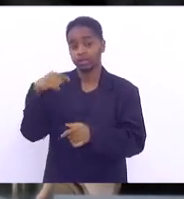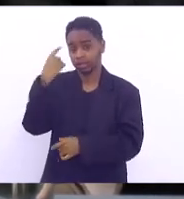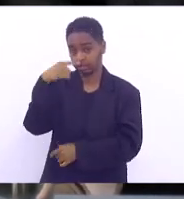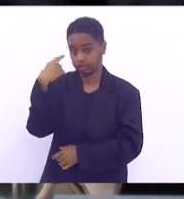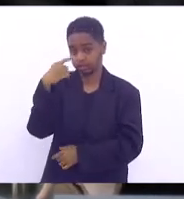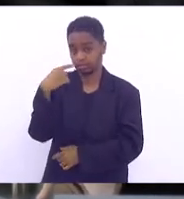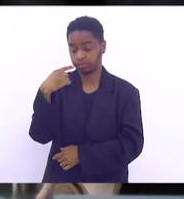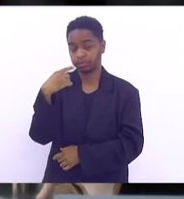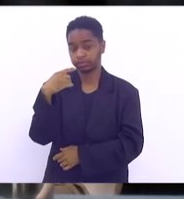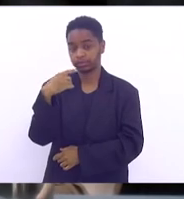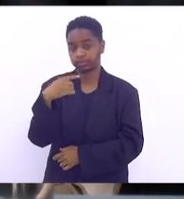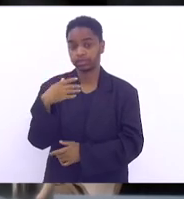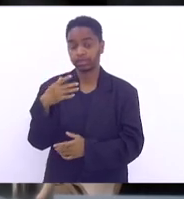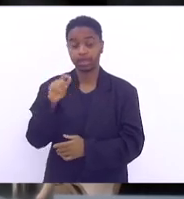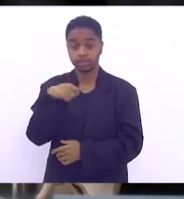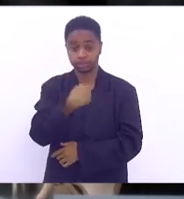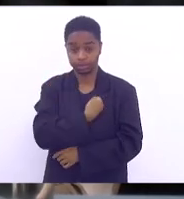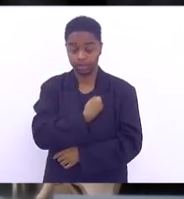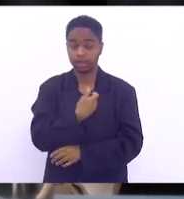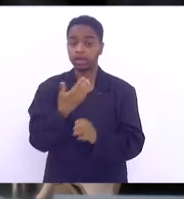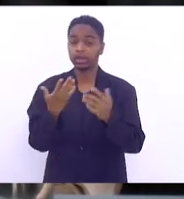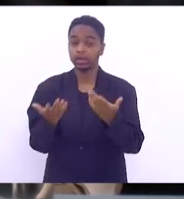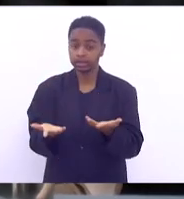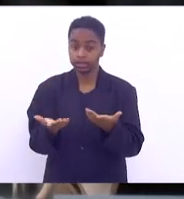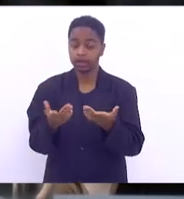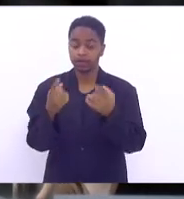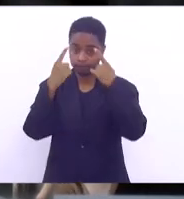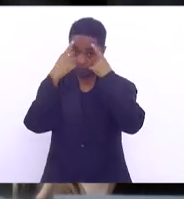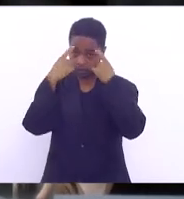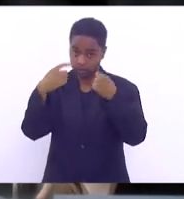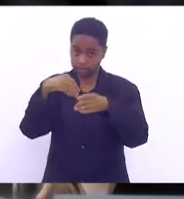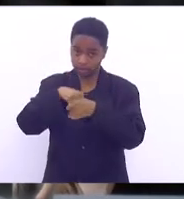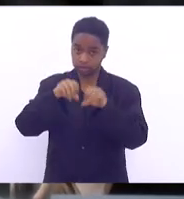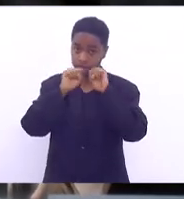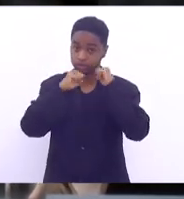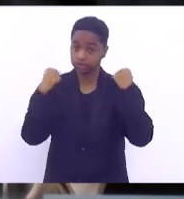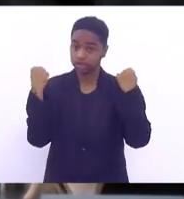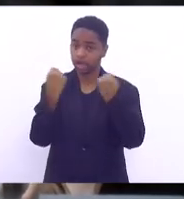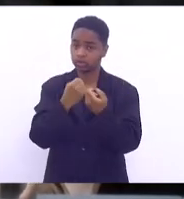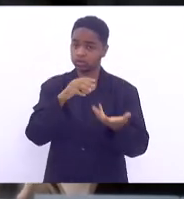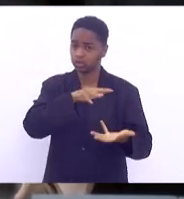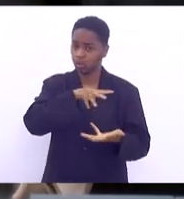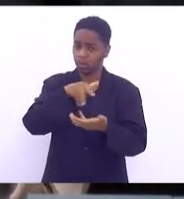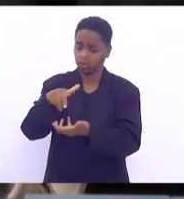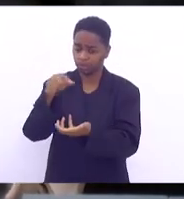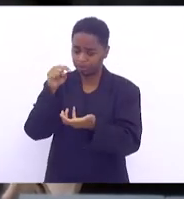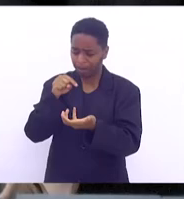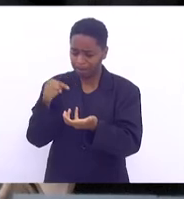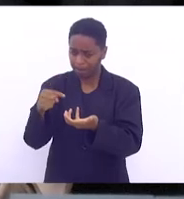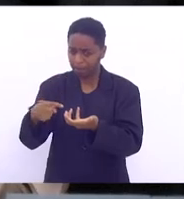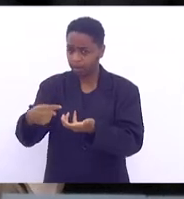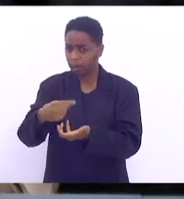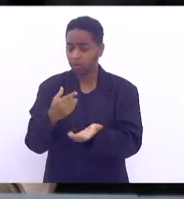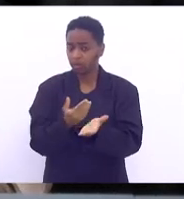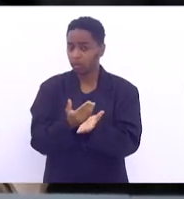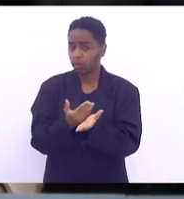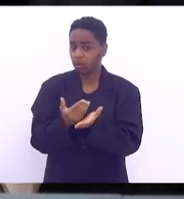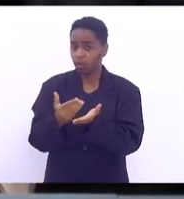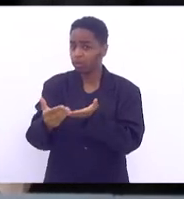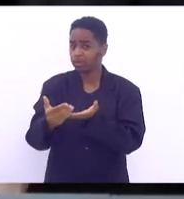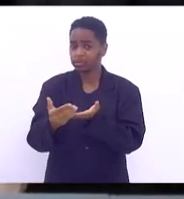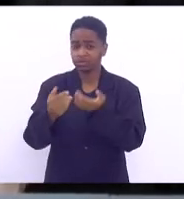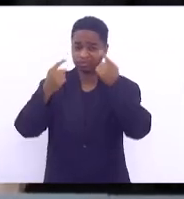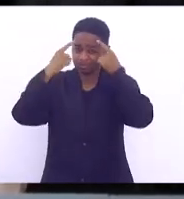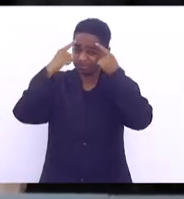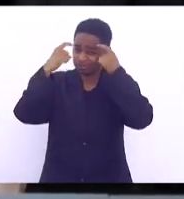Então, esta questão. E as violências nos estádios, no mundo inteiro, começou de forma